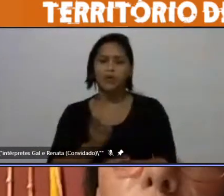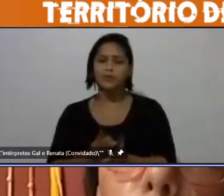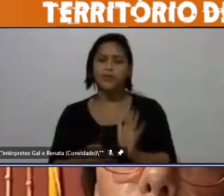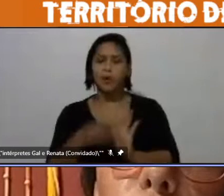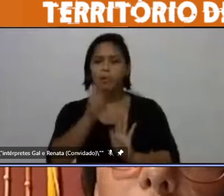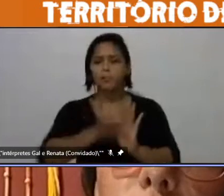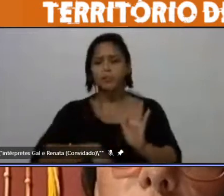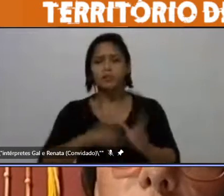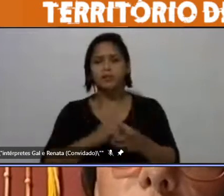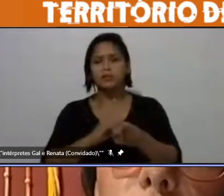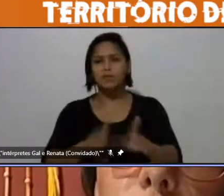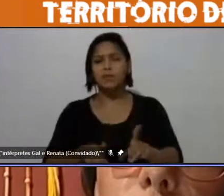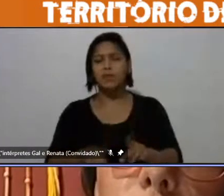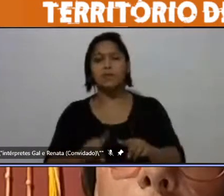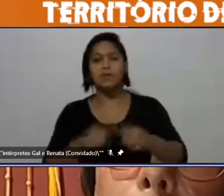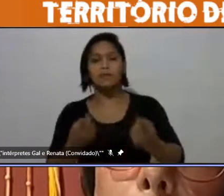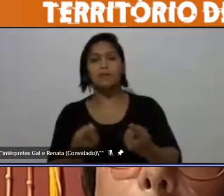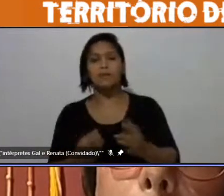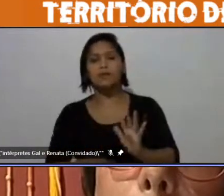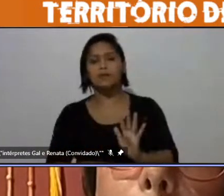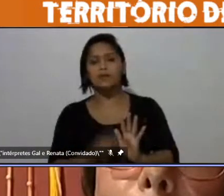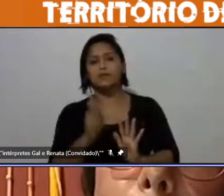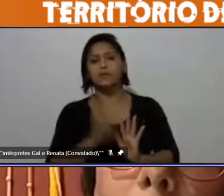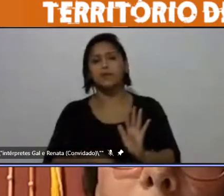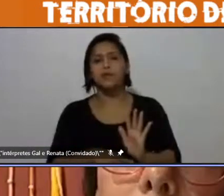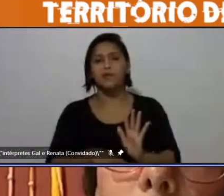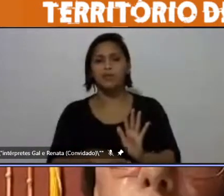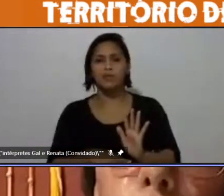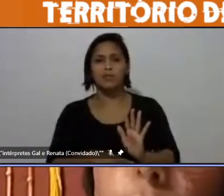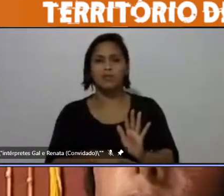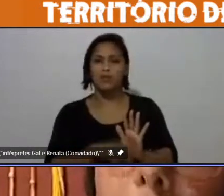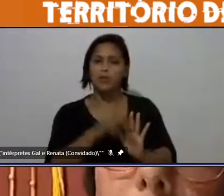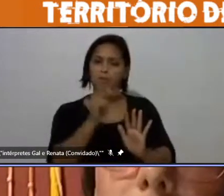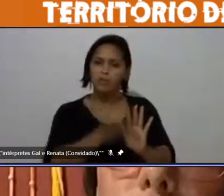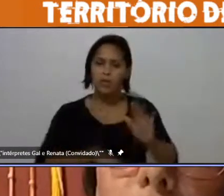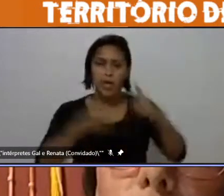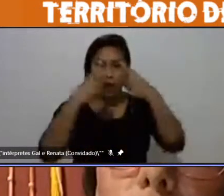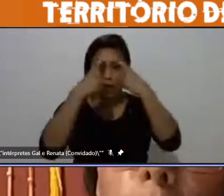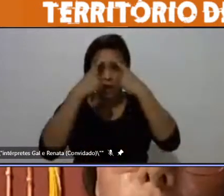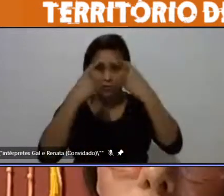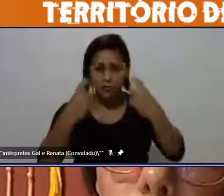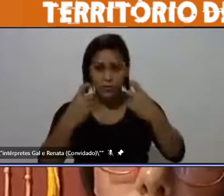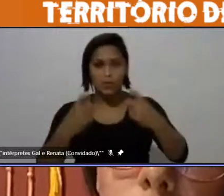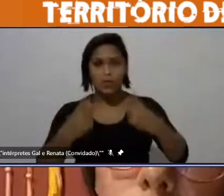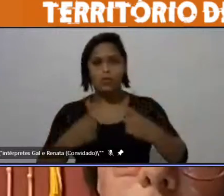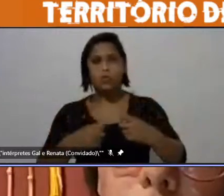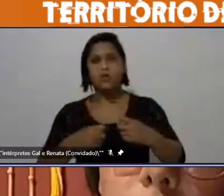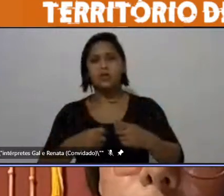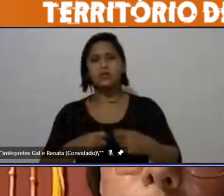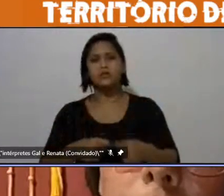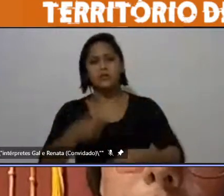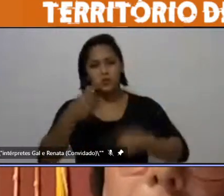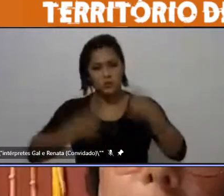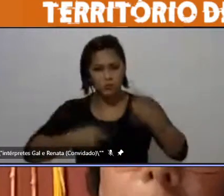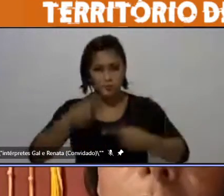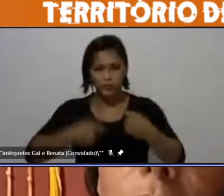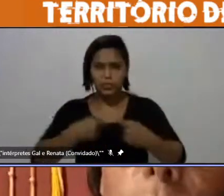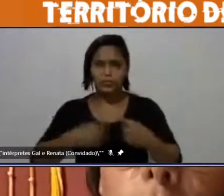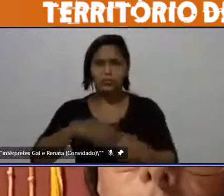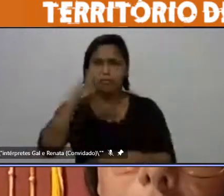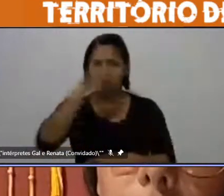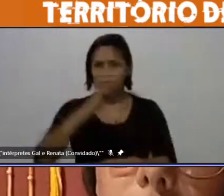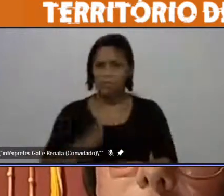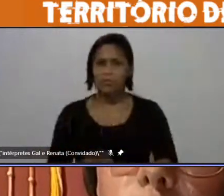democrático, mas um projeto, né, de violência, né, de necropolítica no Brasil. E a